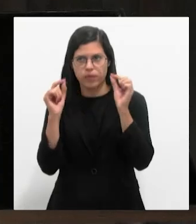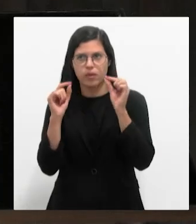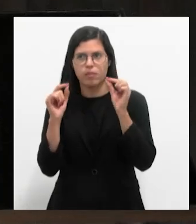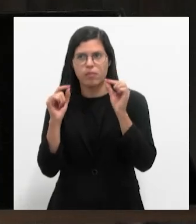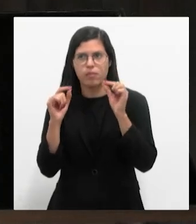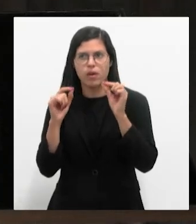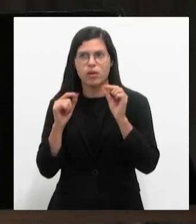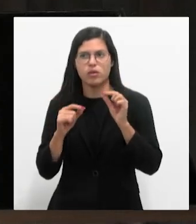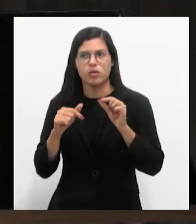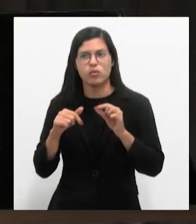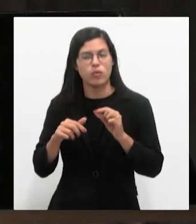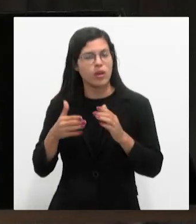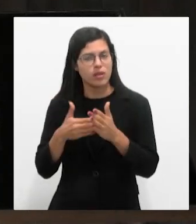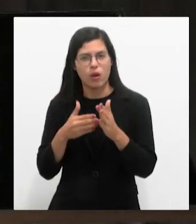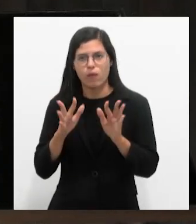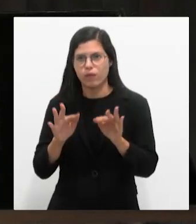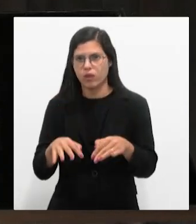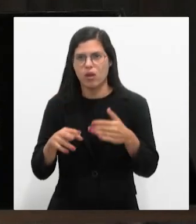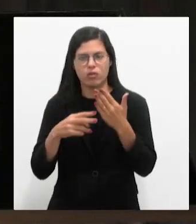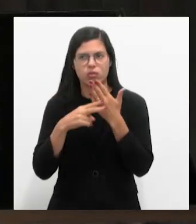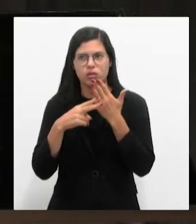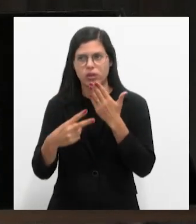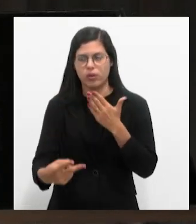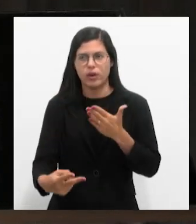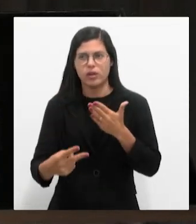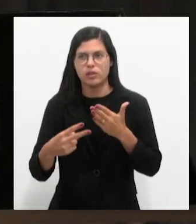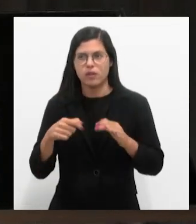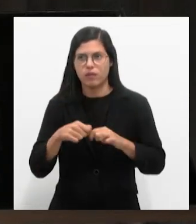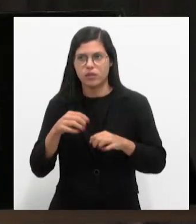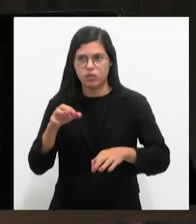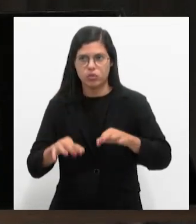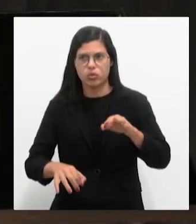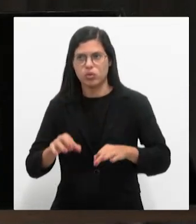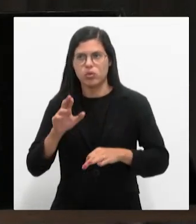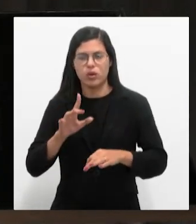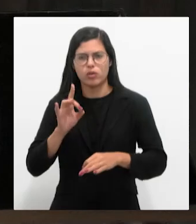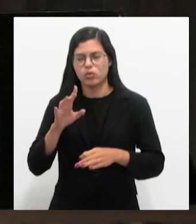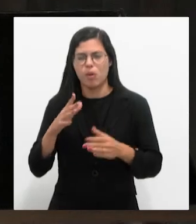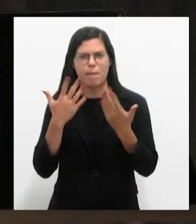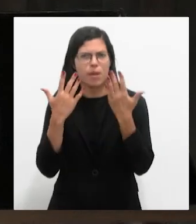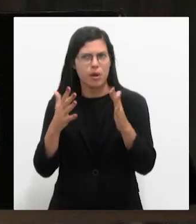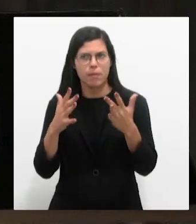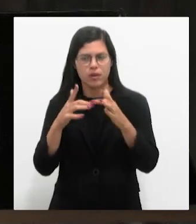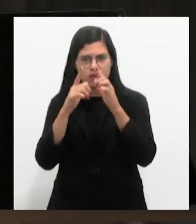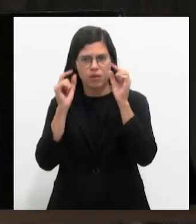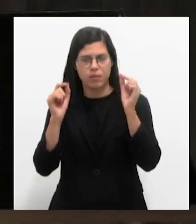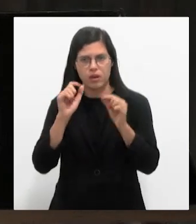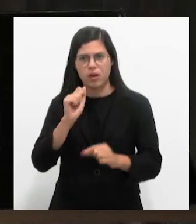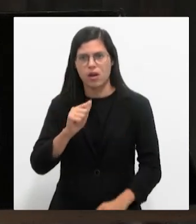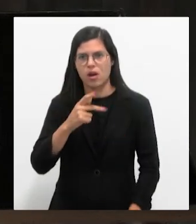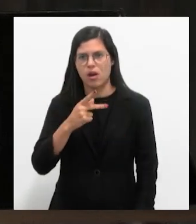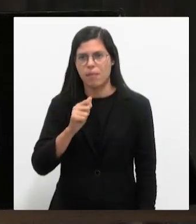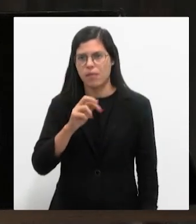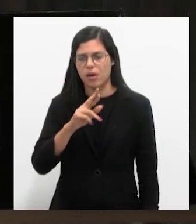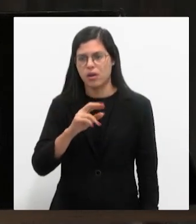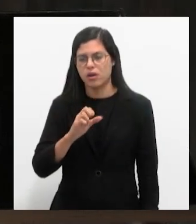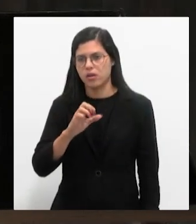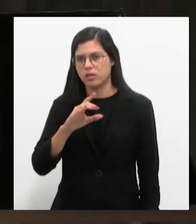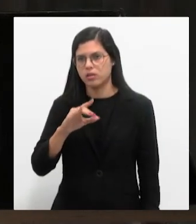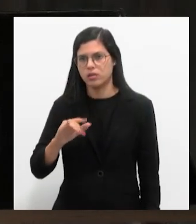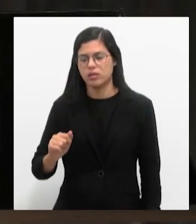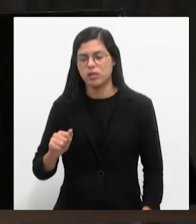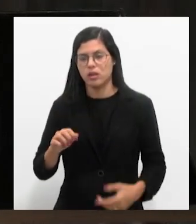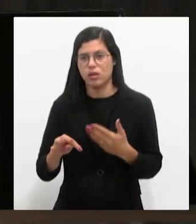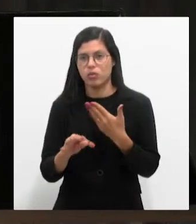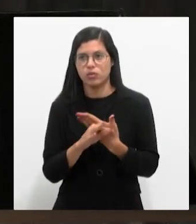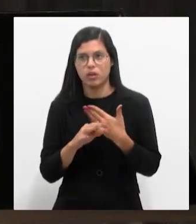as últimas consequências e faço essa justiça. Essa justiça não é só para parabenizar a enfermeira Aparecida, como falei, os técnicos de